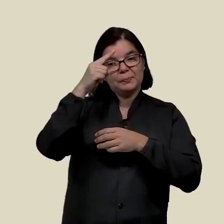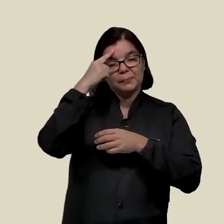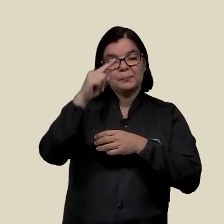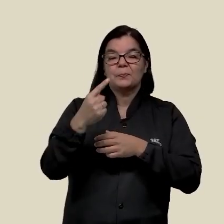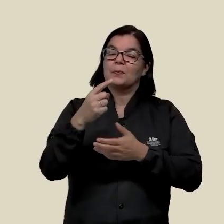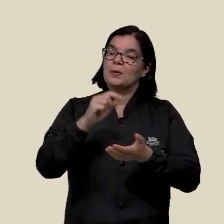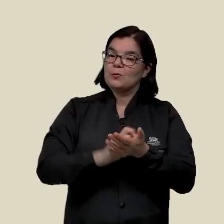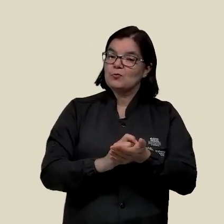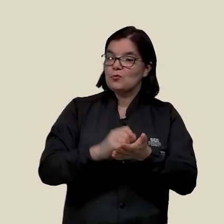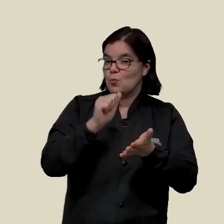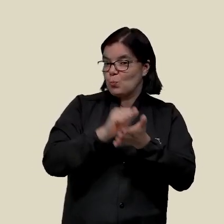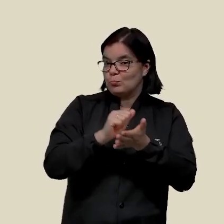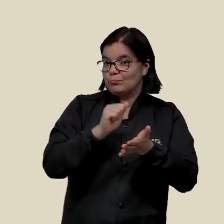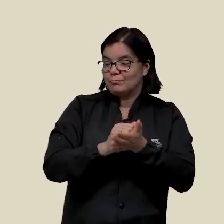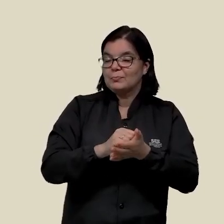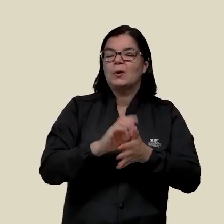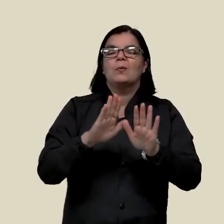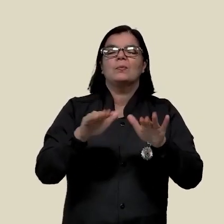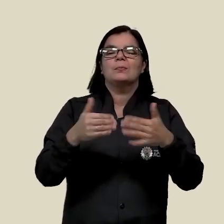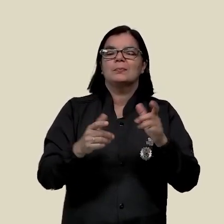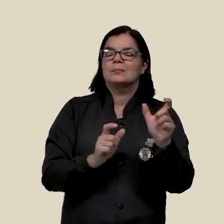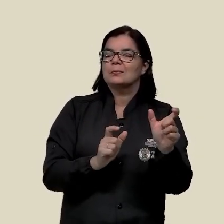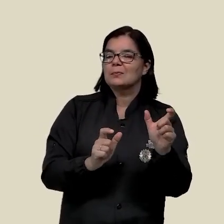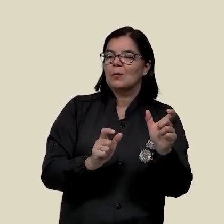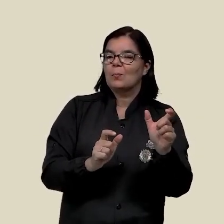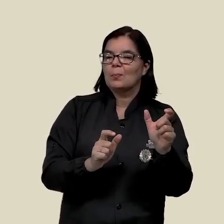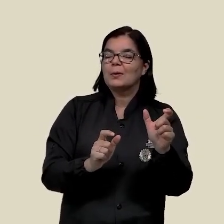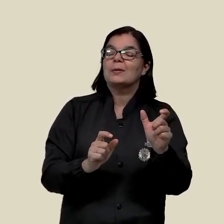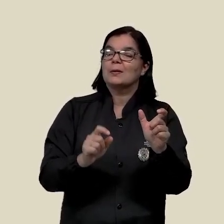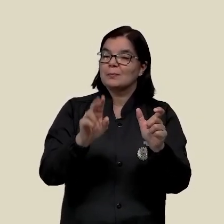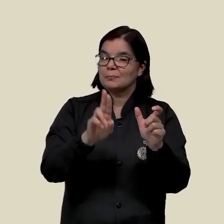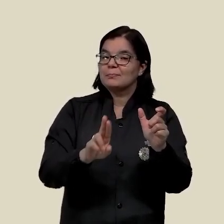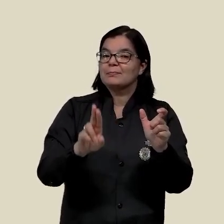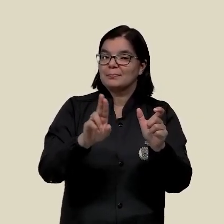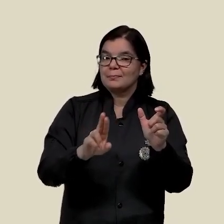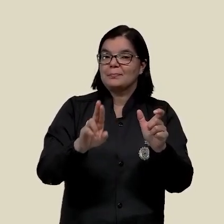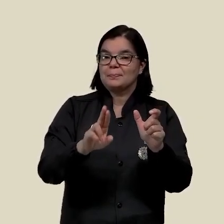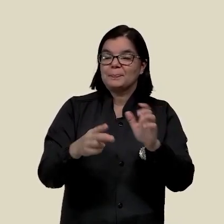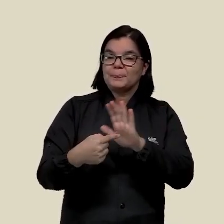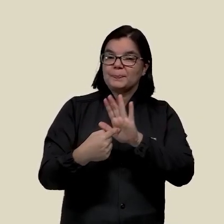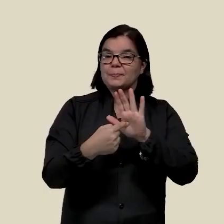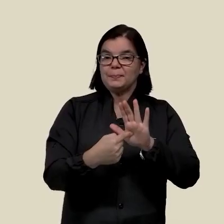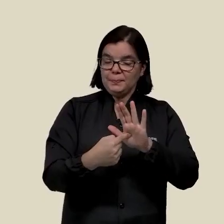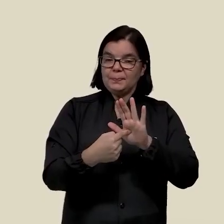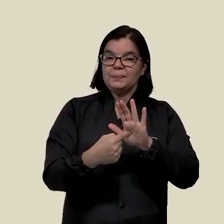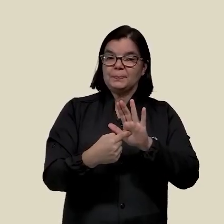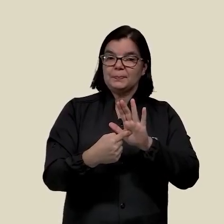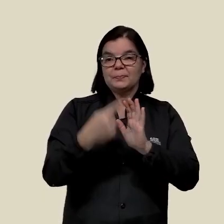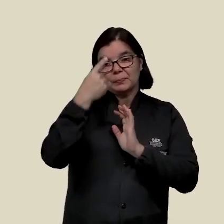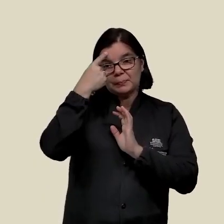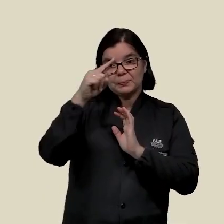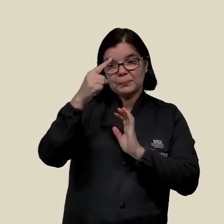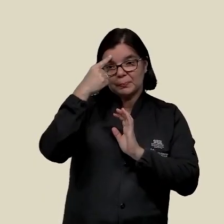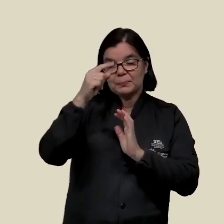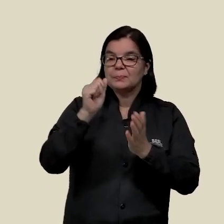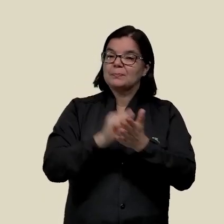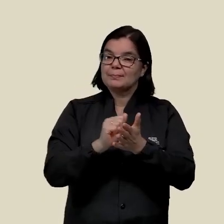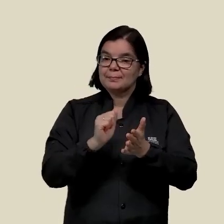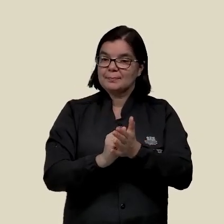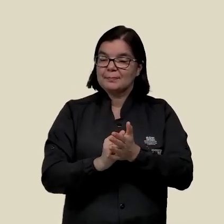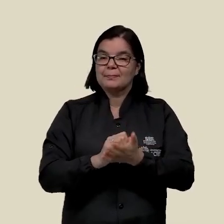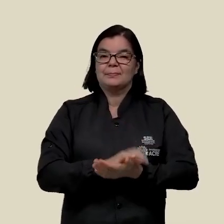uma obra. Qual palavra, um sinônimo que a gente pode trazer aí como criação de uma